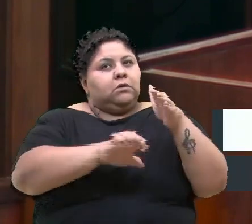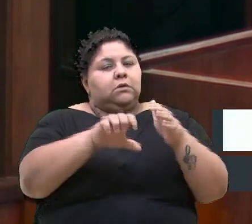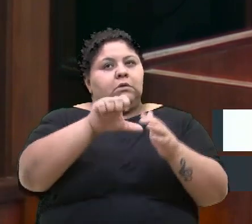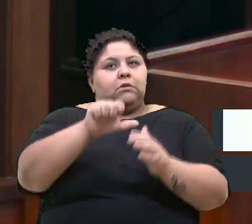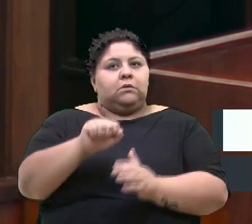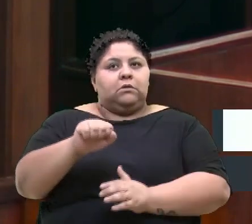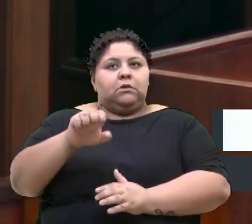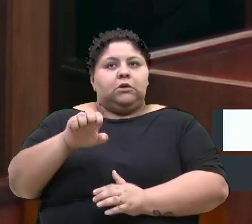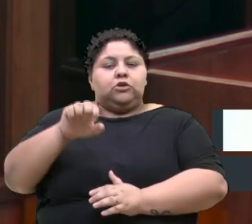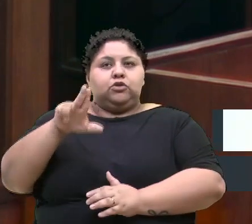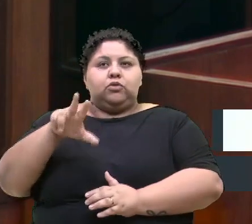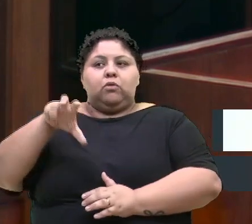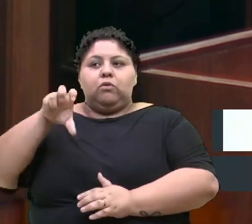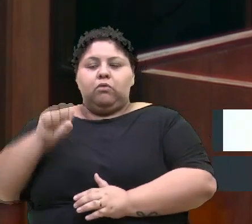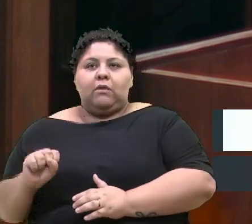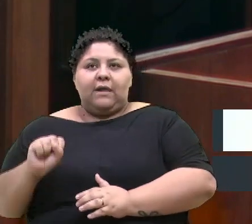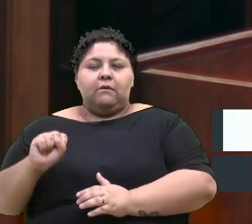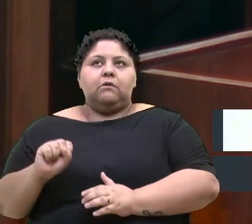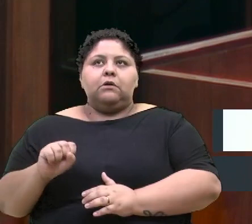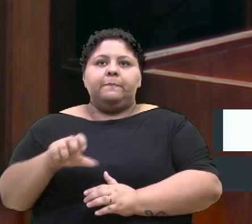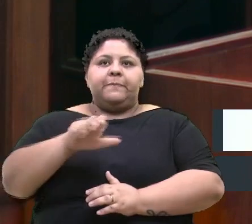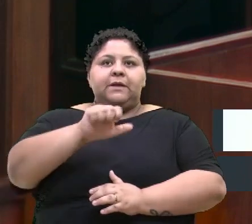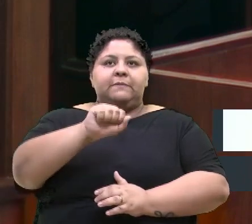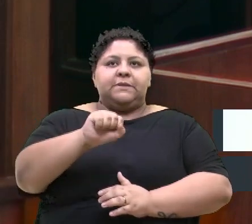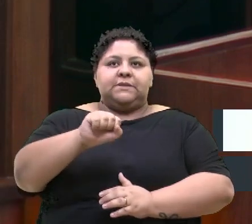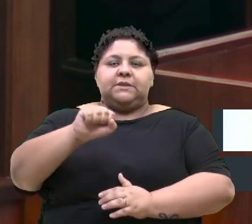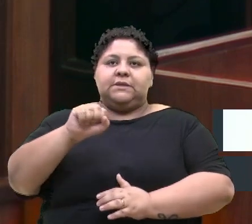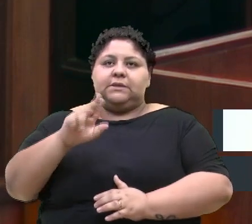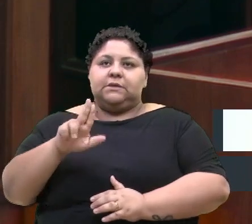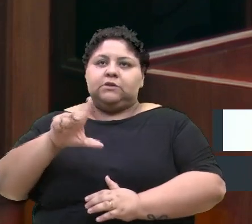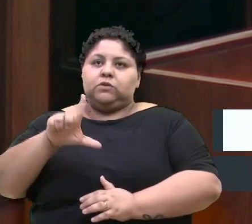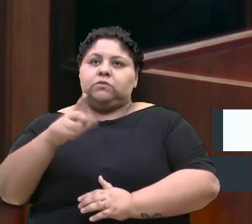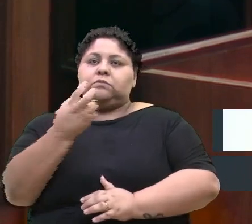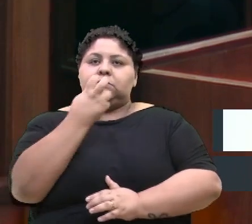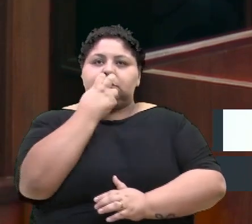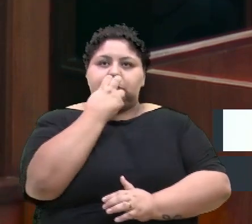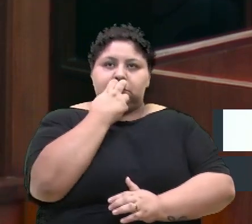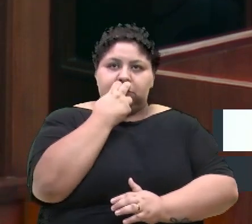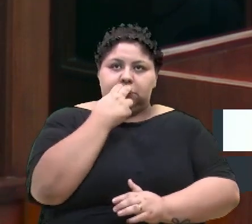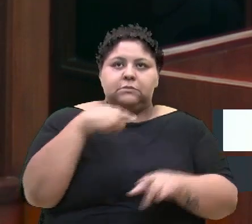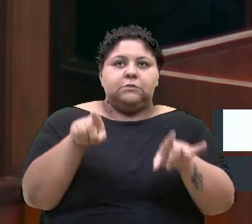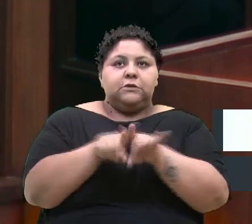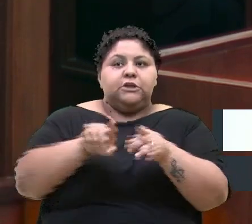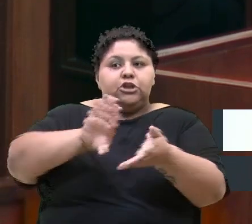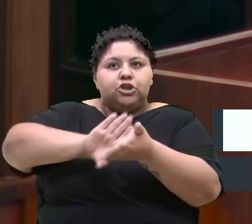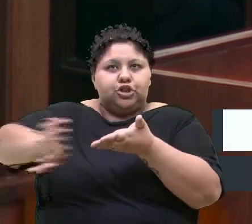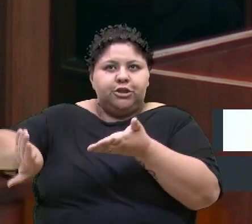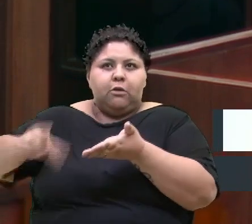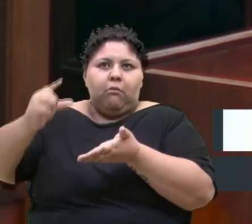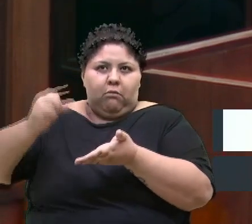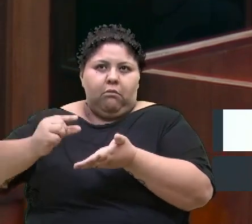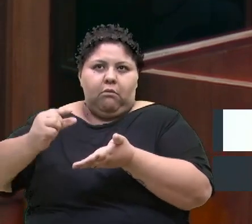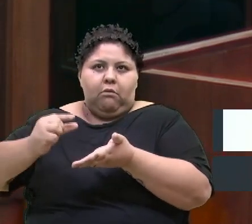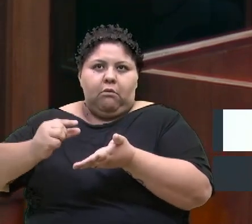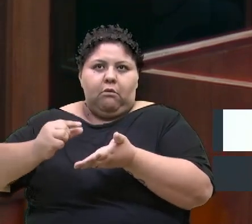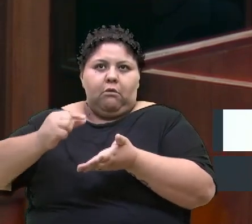de 92 metros de tubulação ali desse ponto, que é o